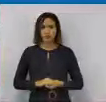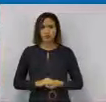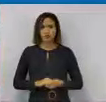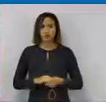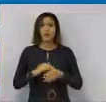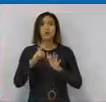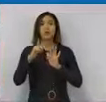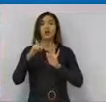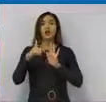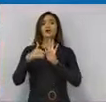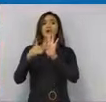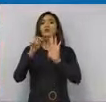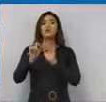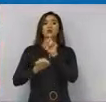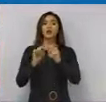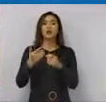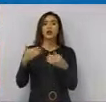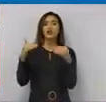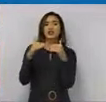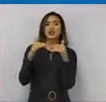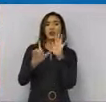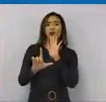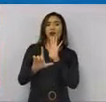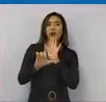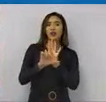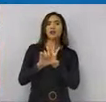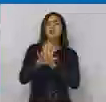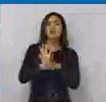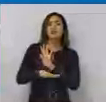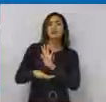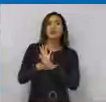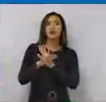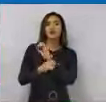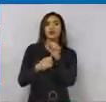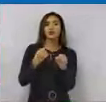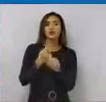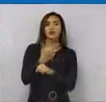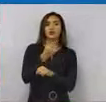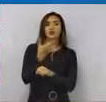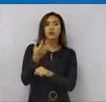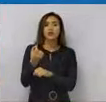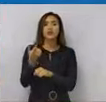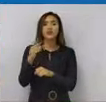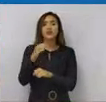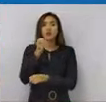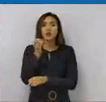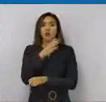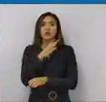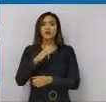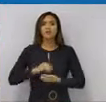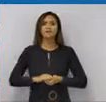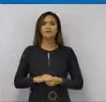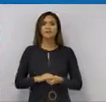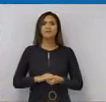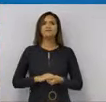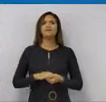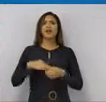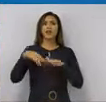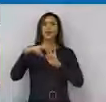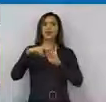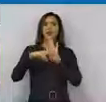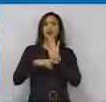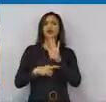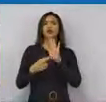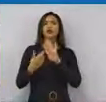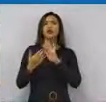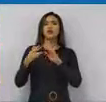Apresenta-se em consonância com a Lei 14.026 de 2020, que foi atualizada pelo Marco Regulatório de Saneamento